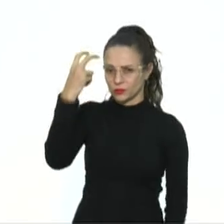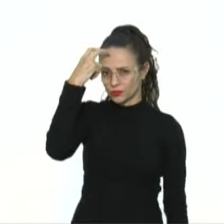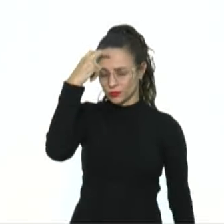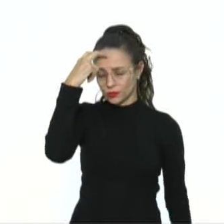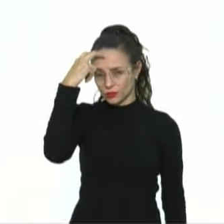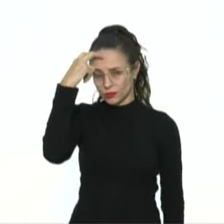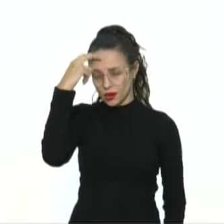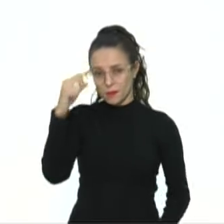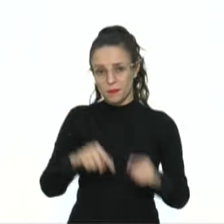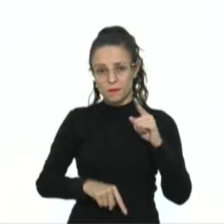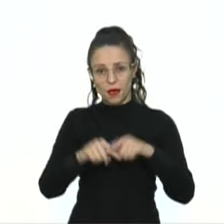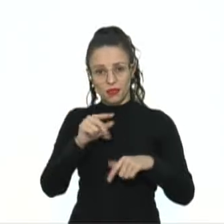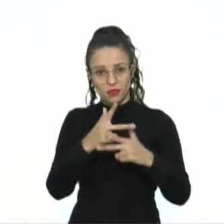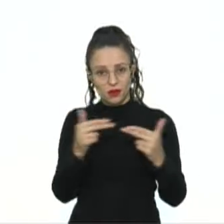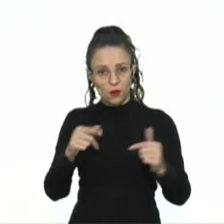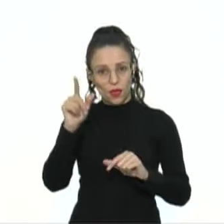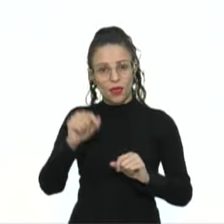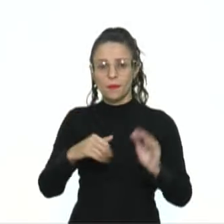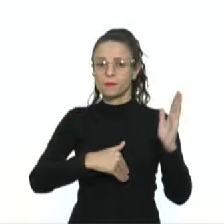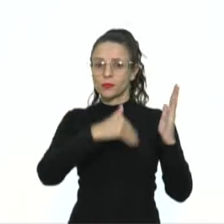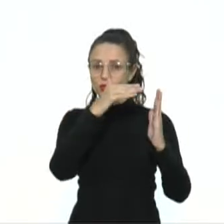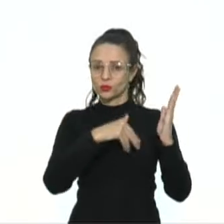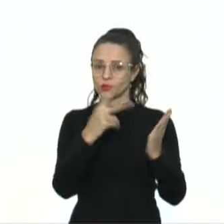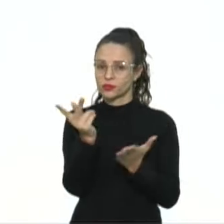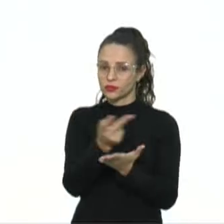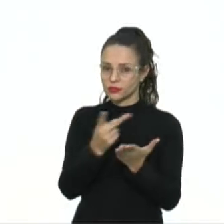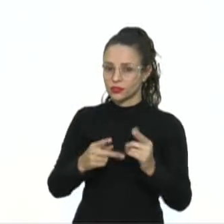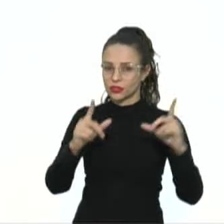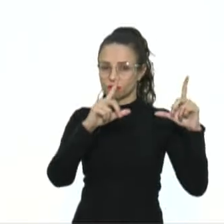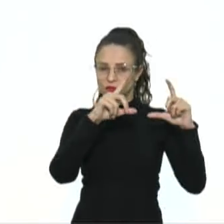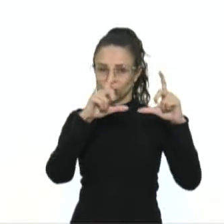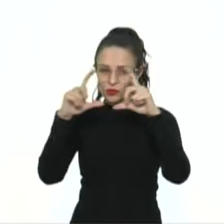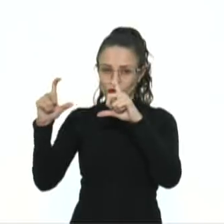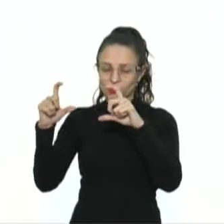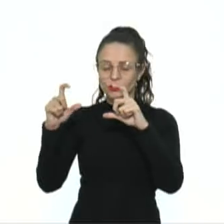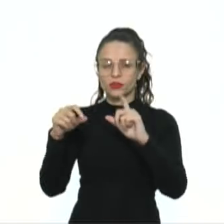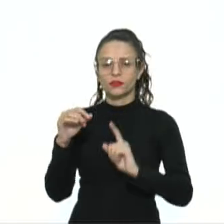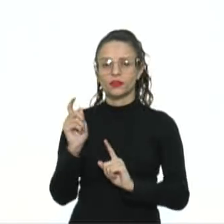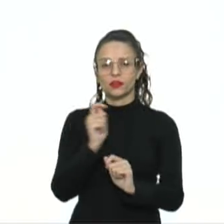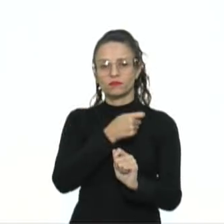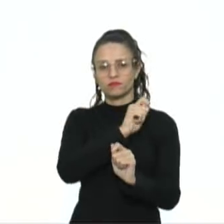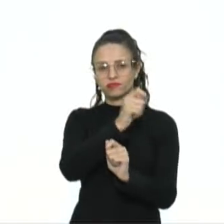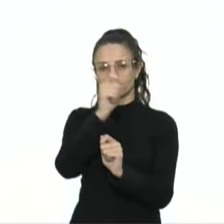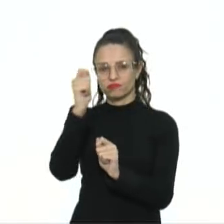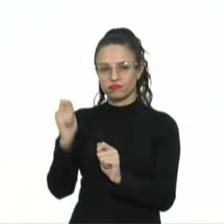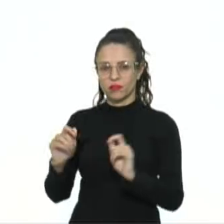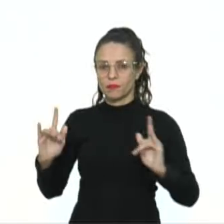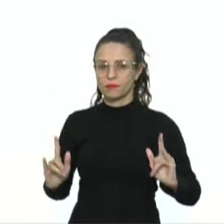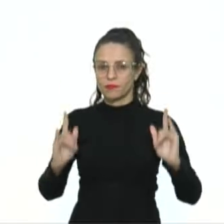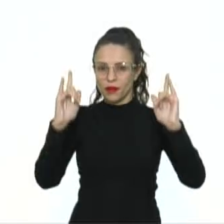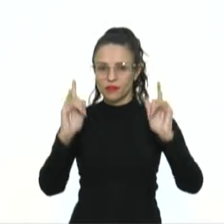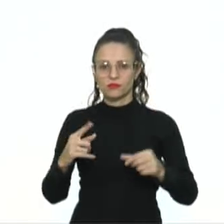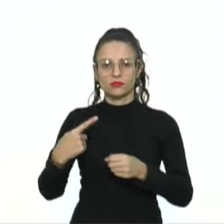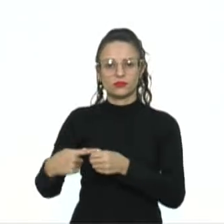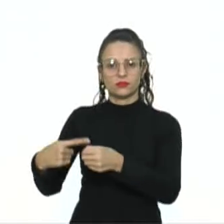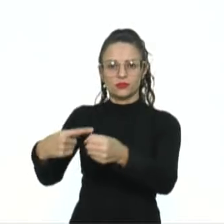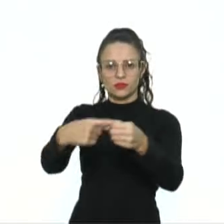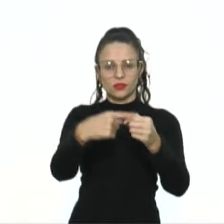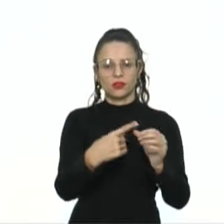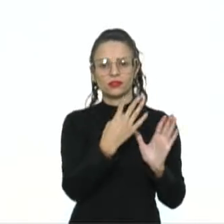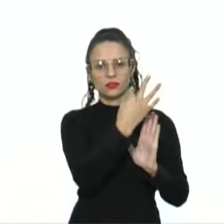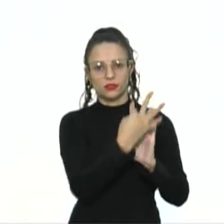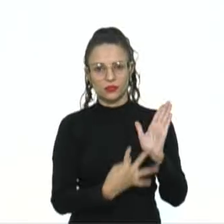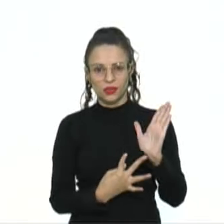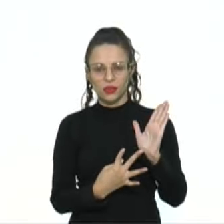cultural material são as pinturas, desenhos, fotografias, esculturas, prédios, cidades,